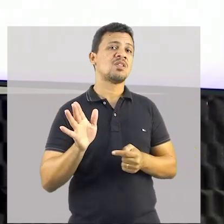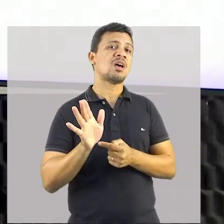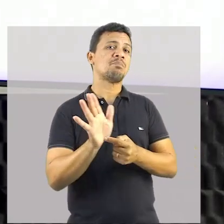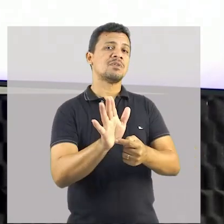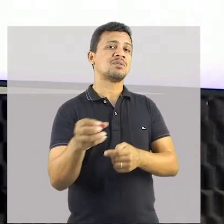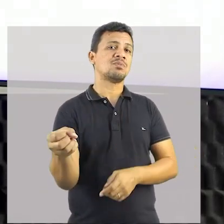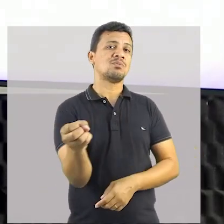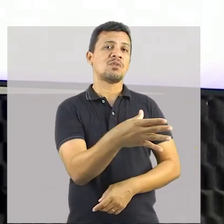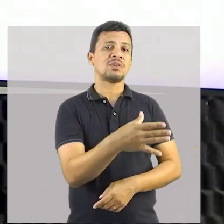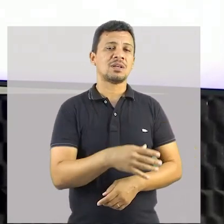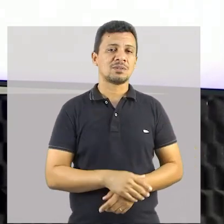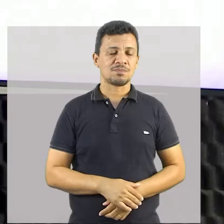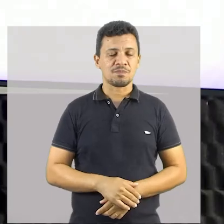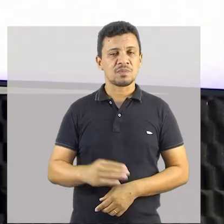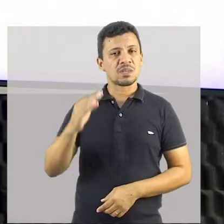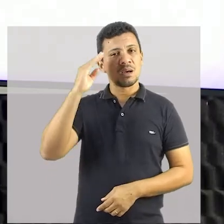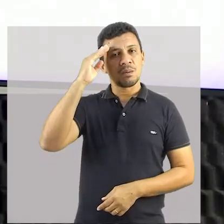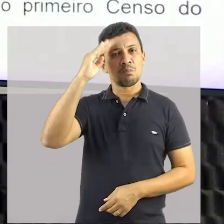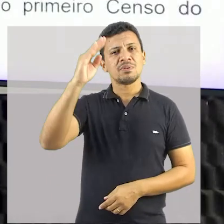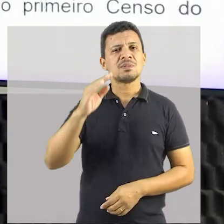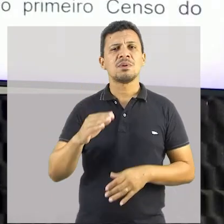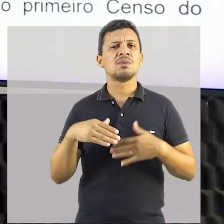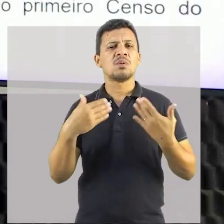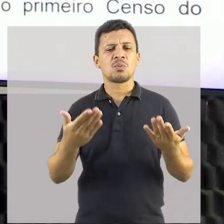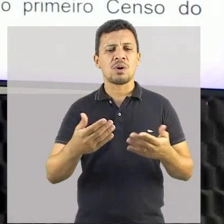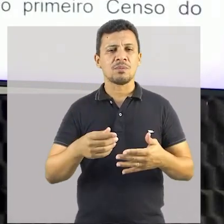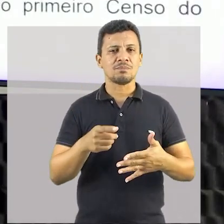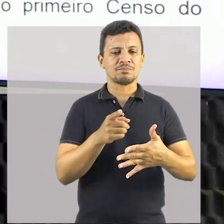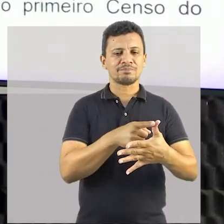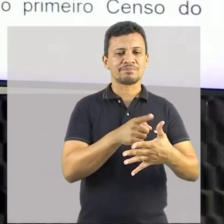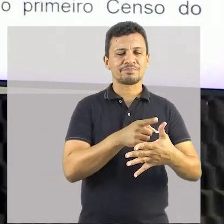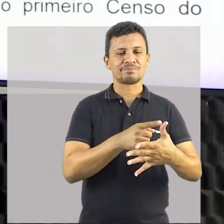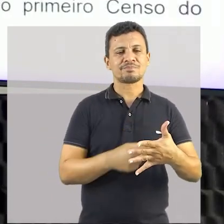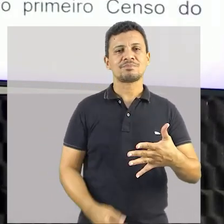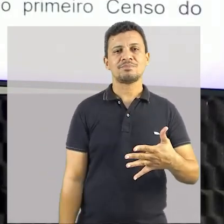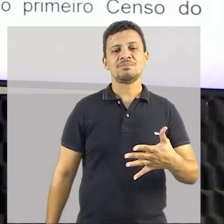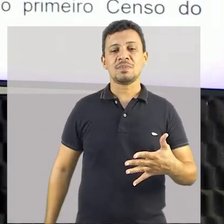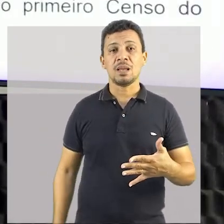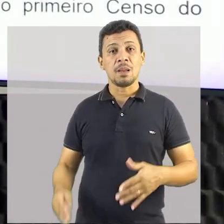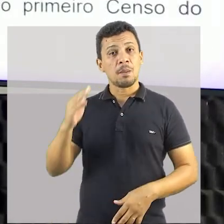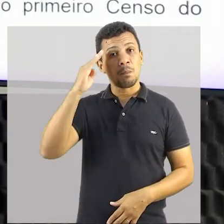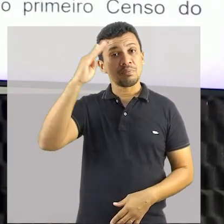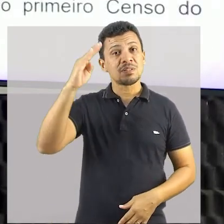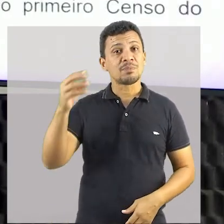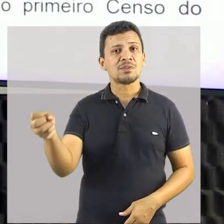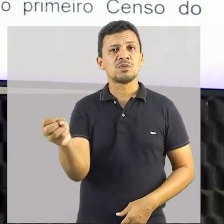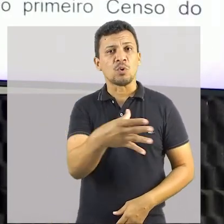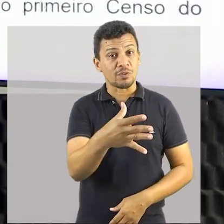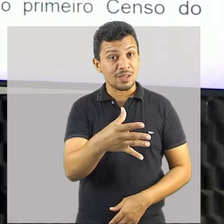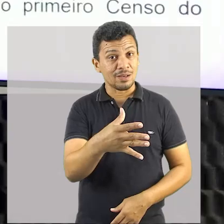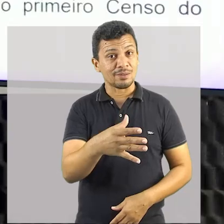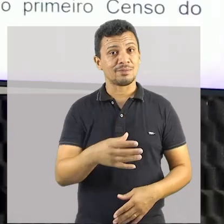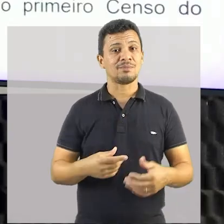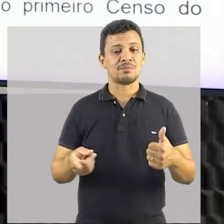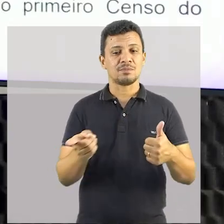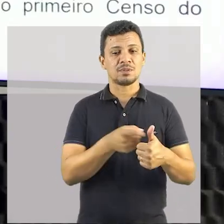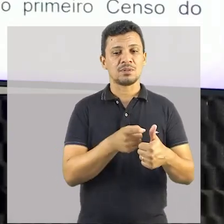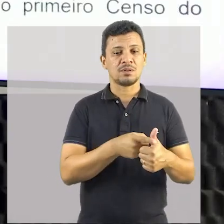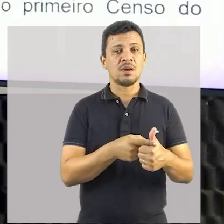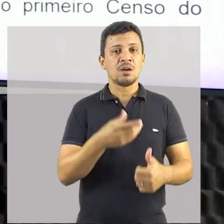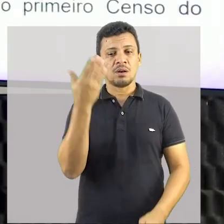novidades. Dentre as principais delas, encontra-se, letra A, olha só, as principais novidades.